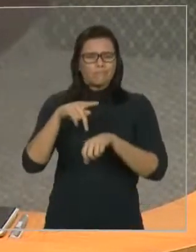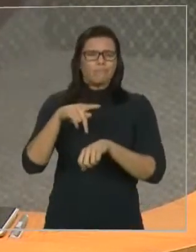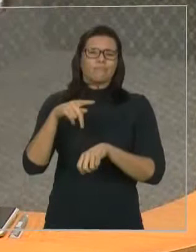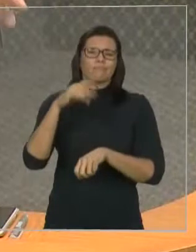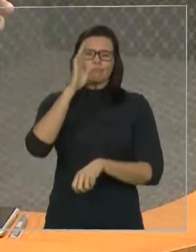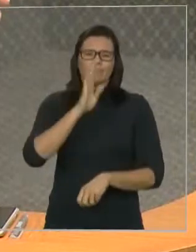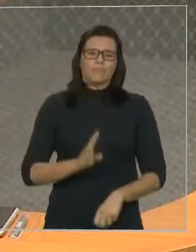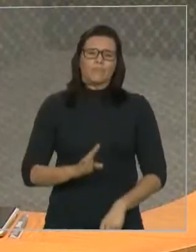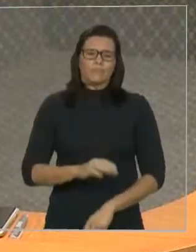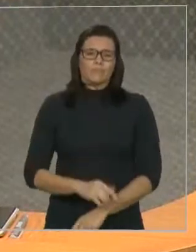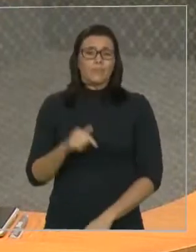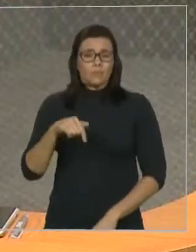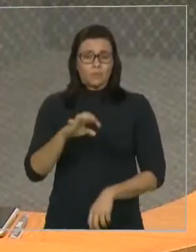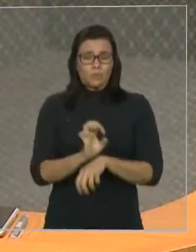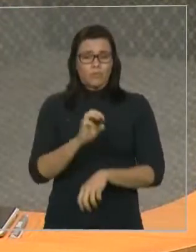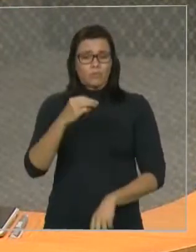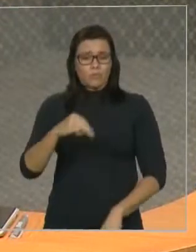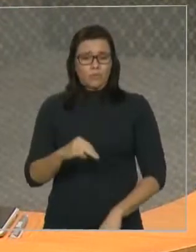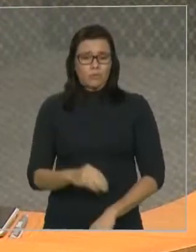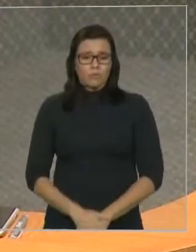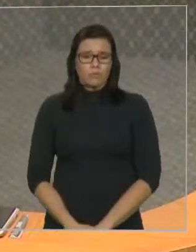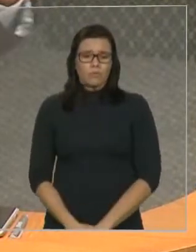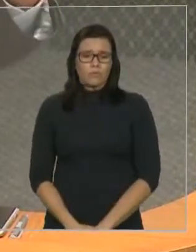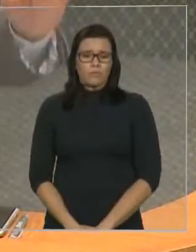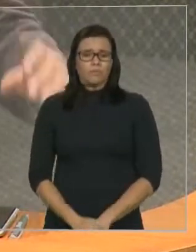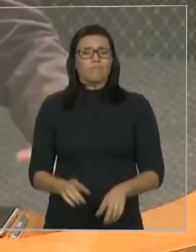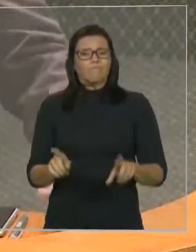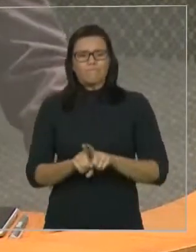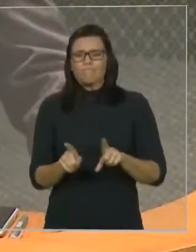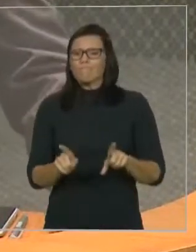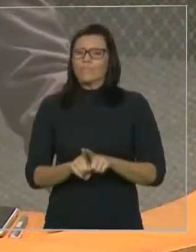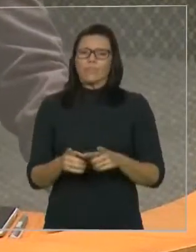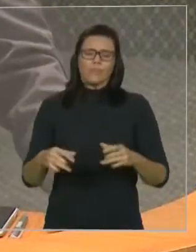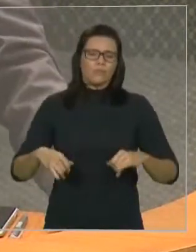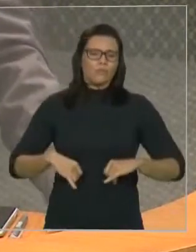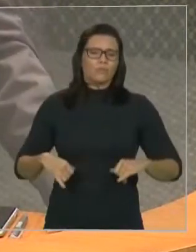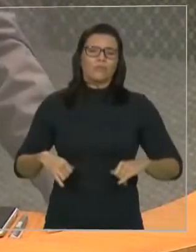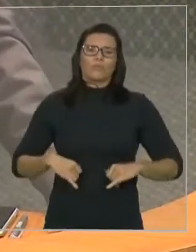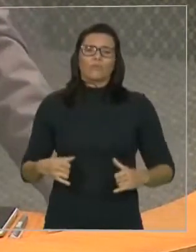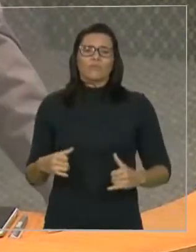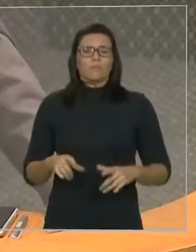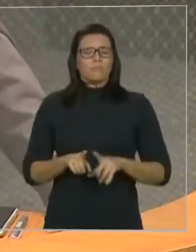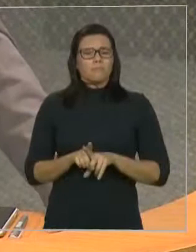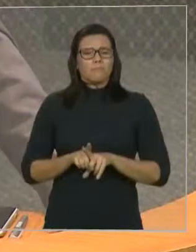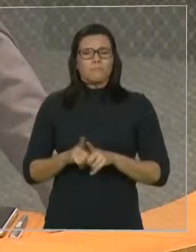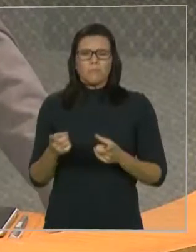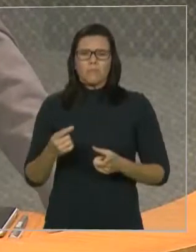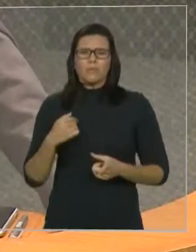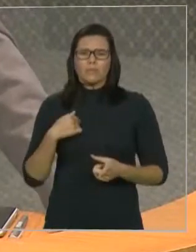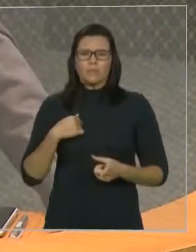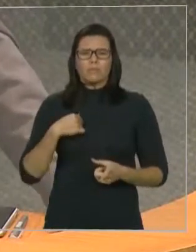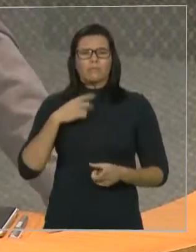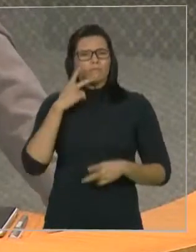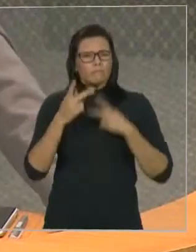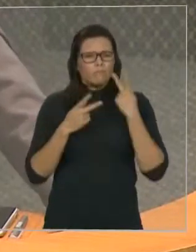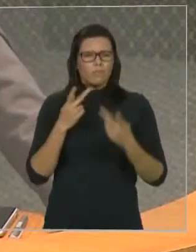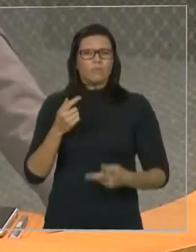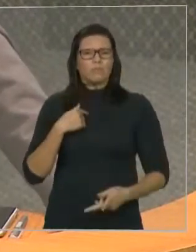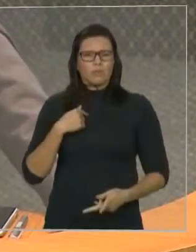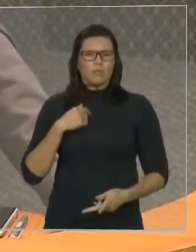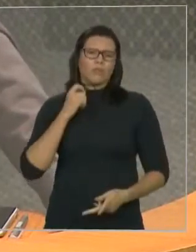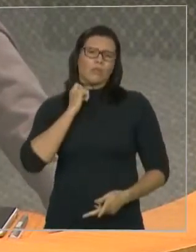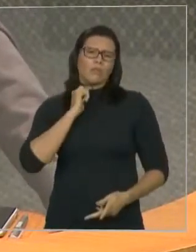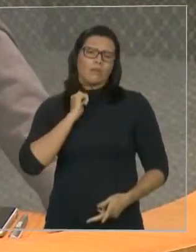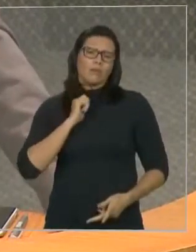olho do furacão, nós não poderíamos de maneira nenhuma silenciar diante disso. Eu fui delegado do trabalho aqui no estado do